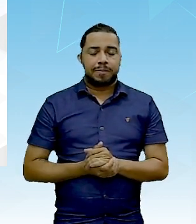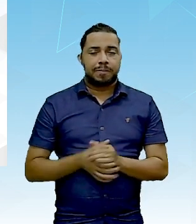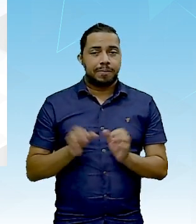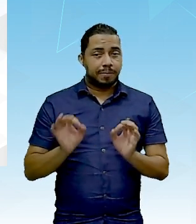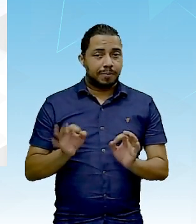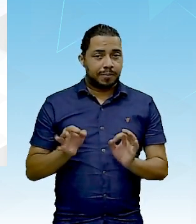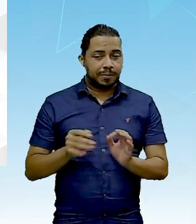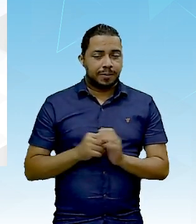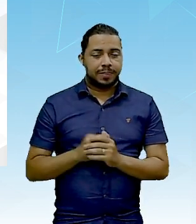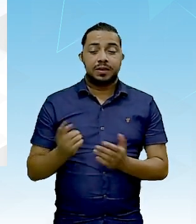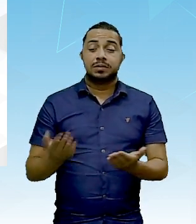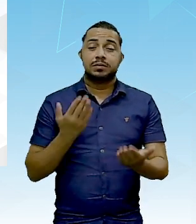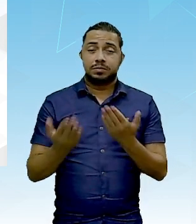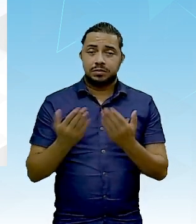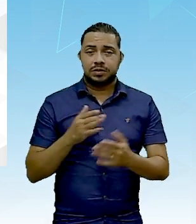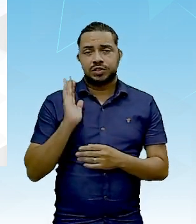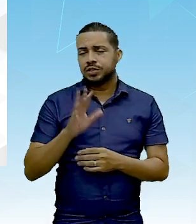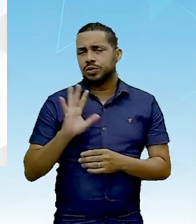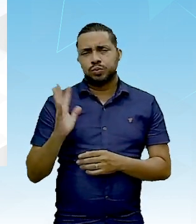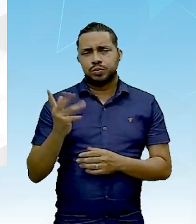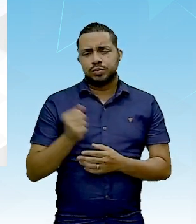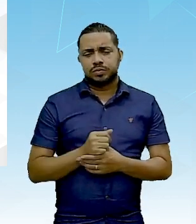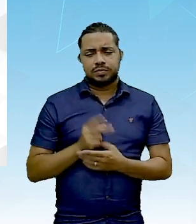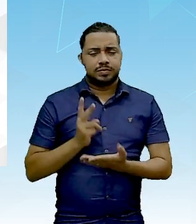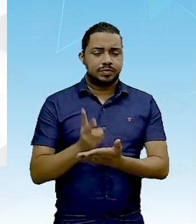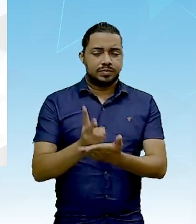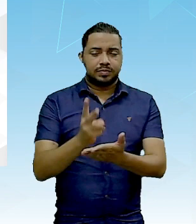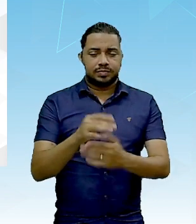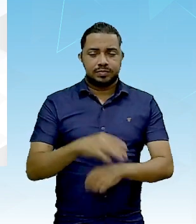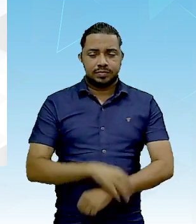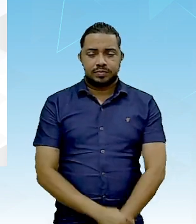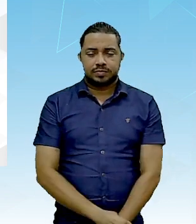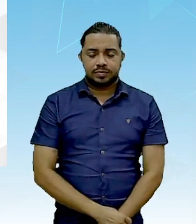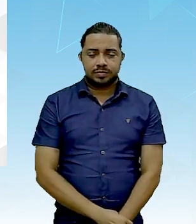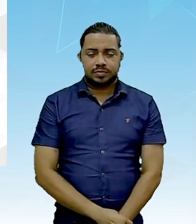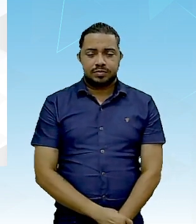Certo? Esse comparativo já deu tudo certo. Vamos seguir.